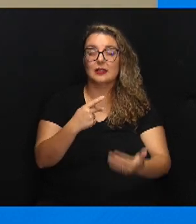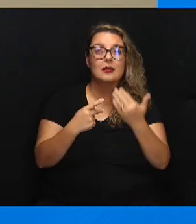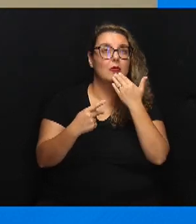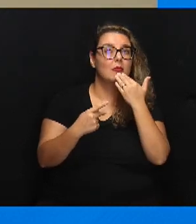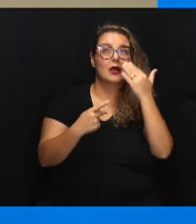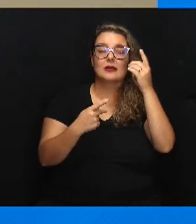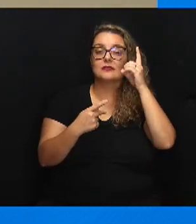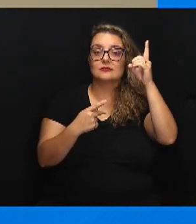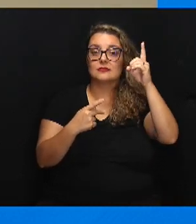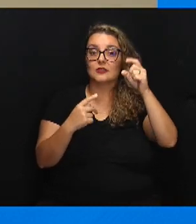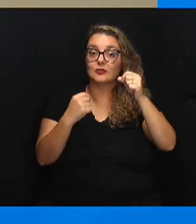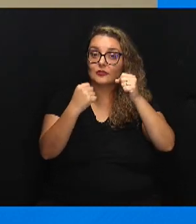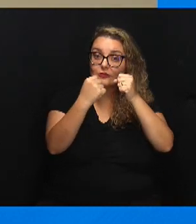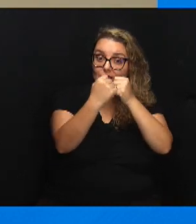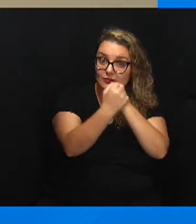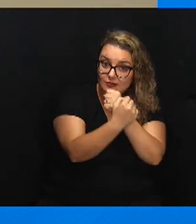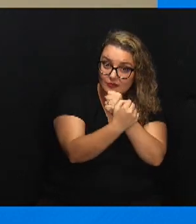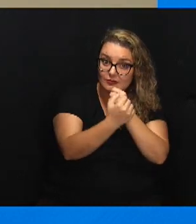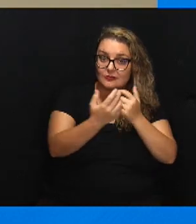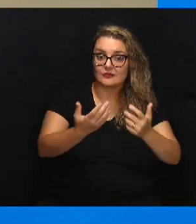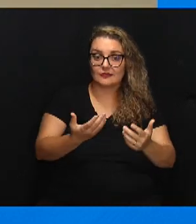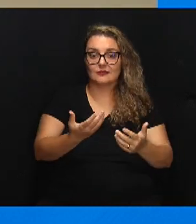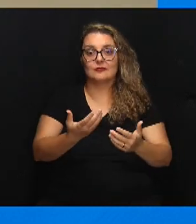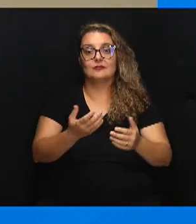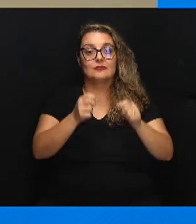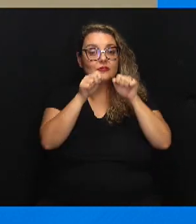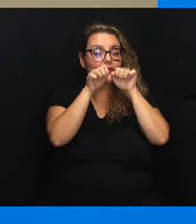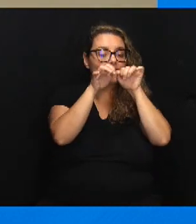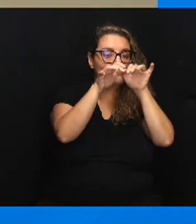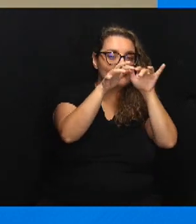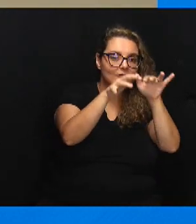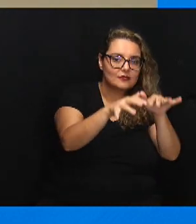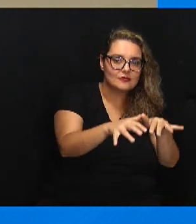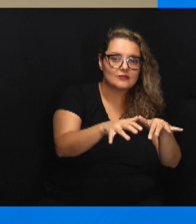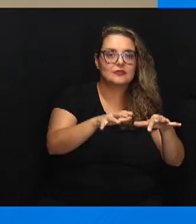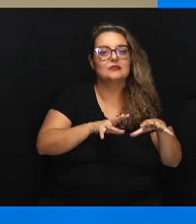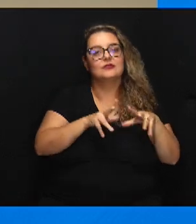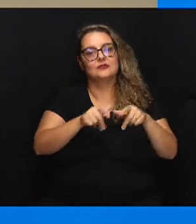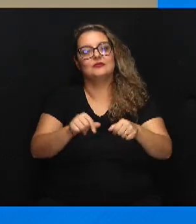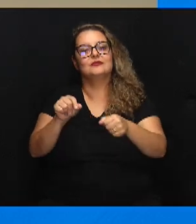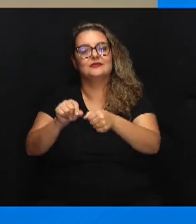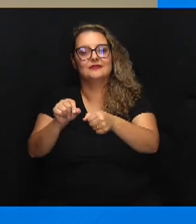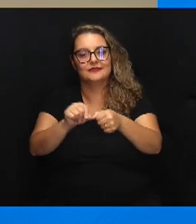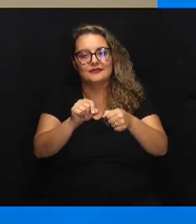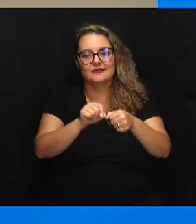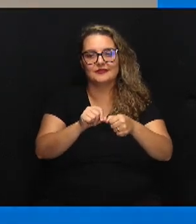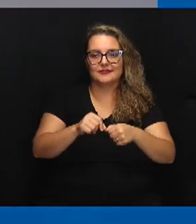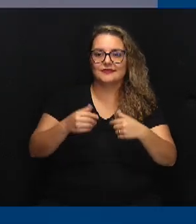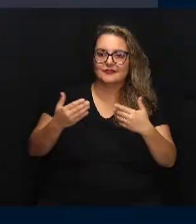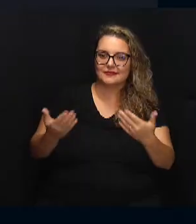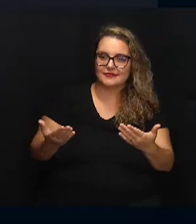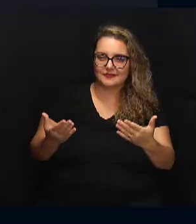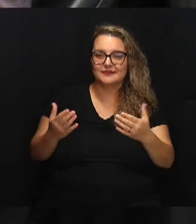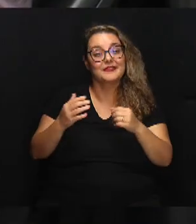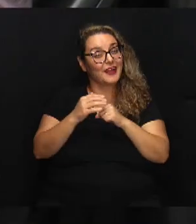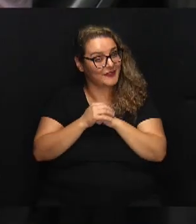o proteja, que o abençoe em tudo que ele fizer.